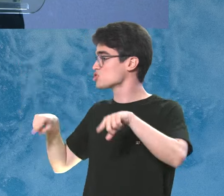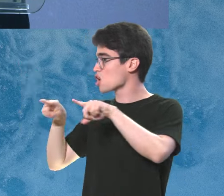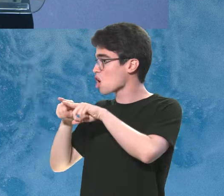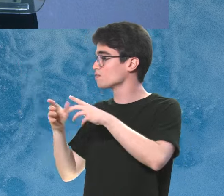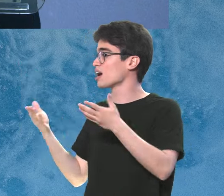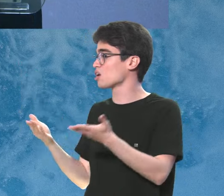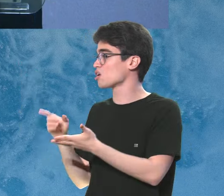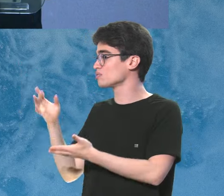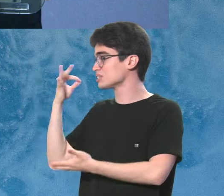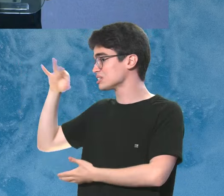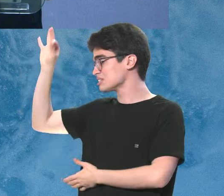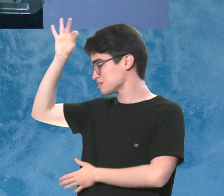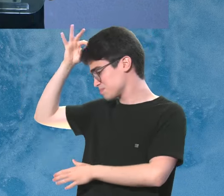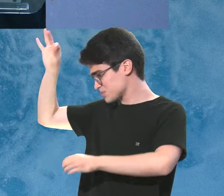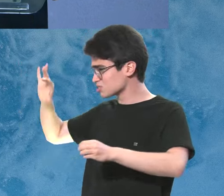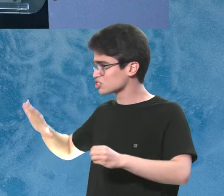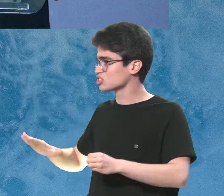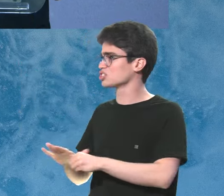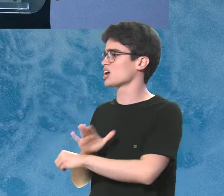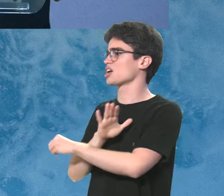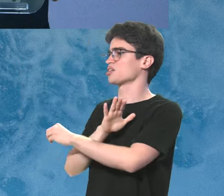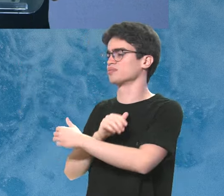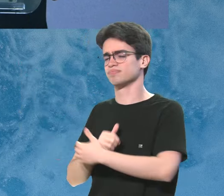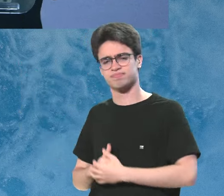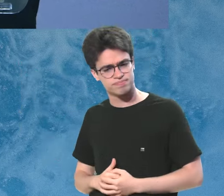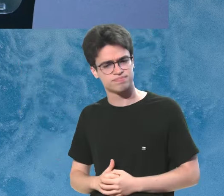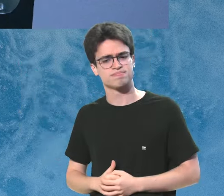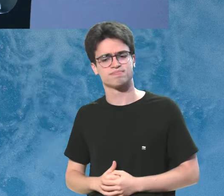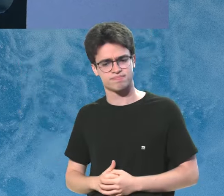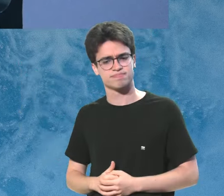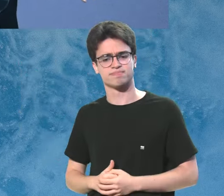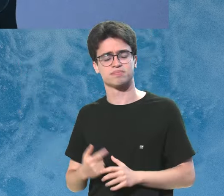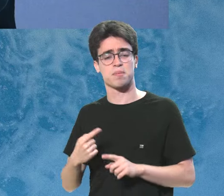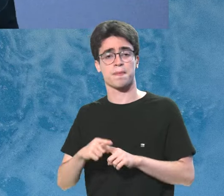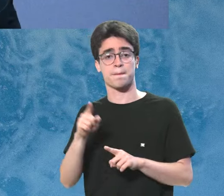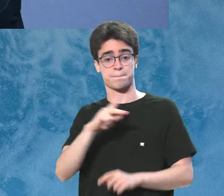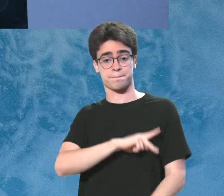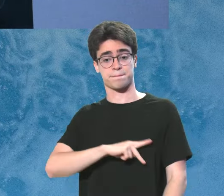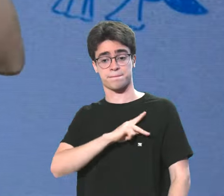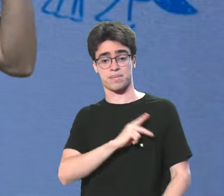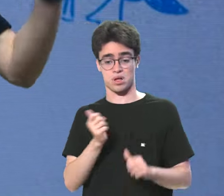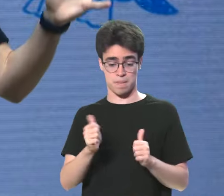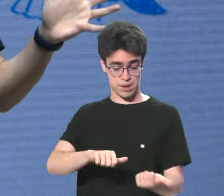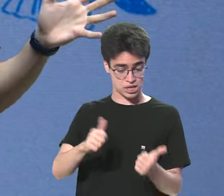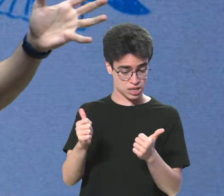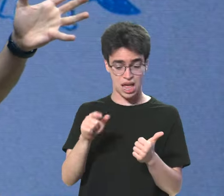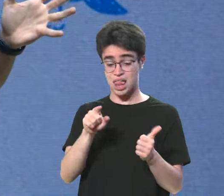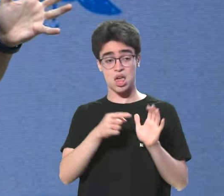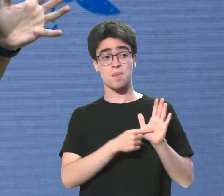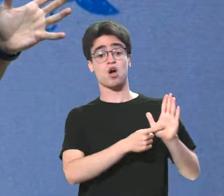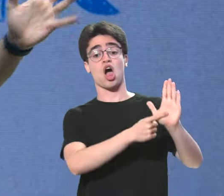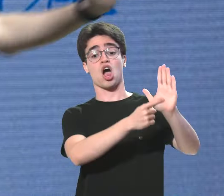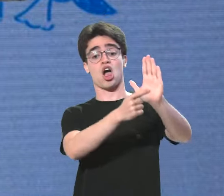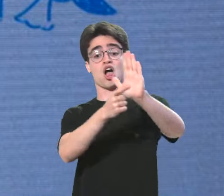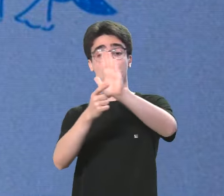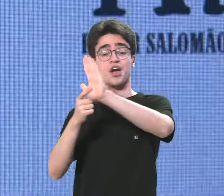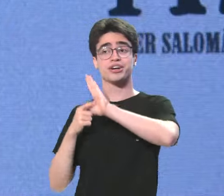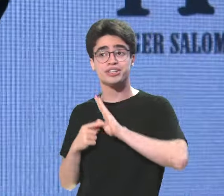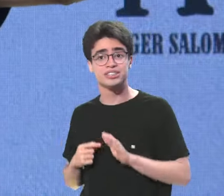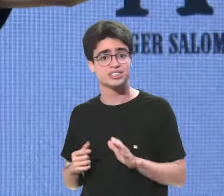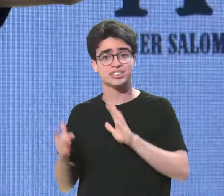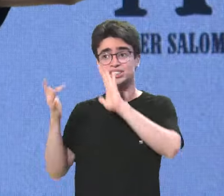Espírito Santo quando se batizou ele tava querendo mostrar para todo mundo eu